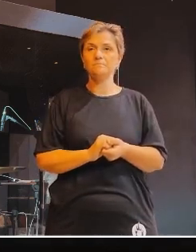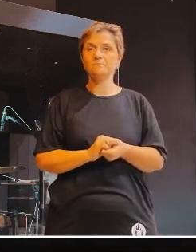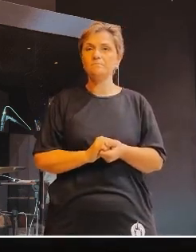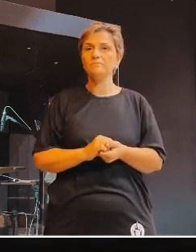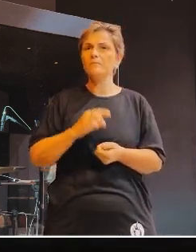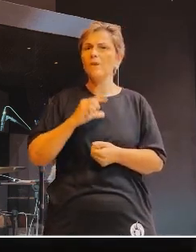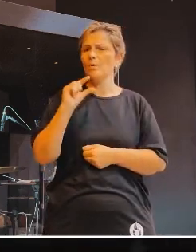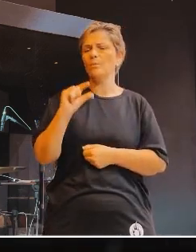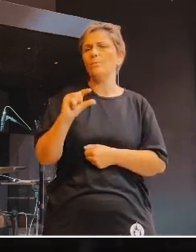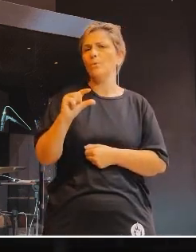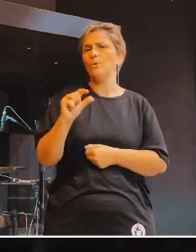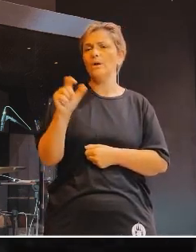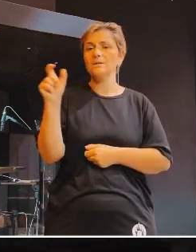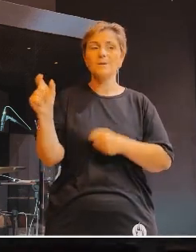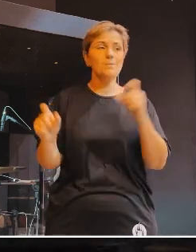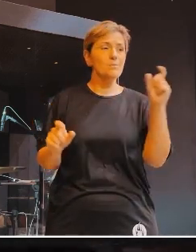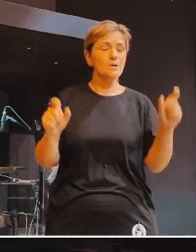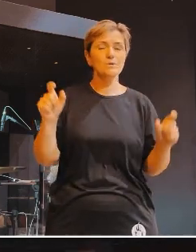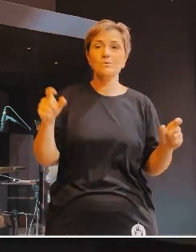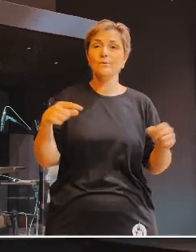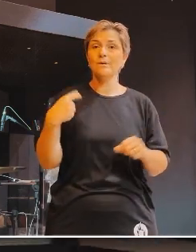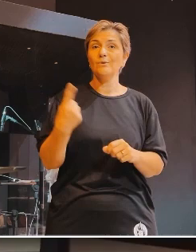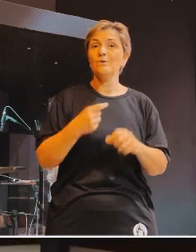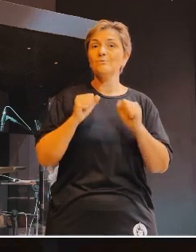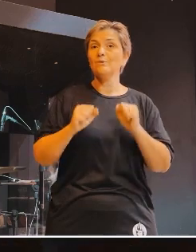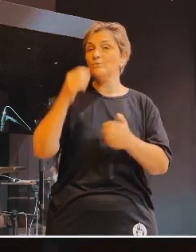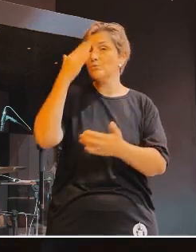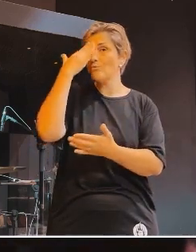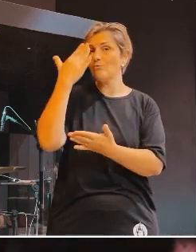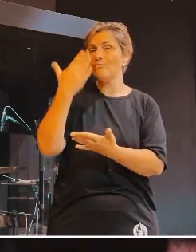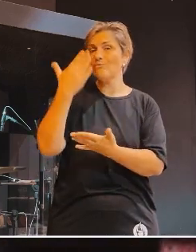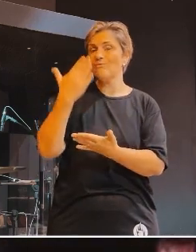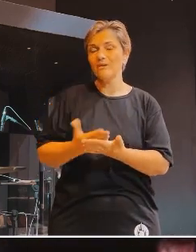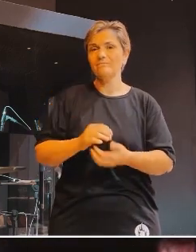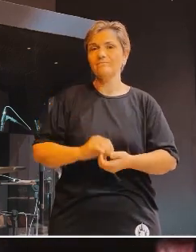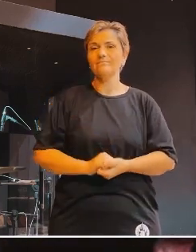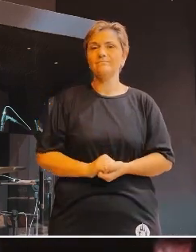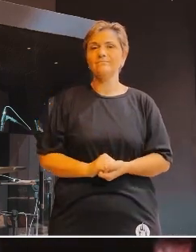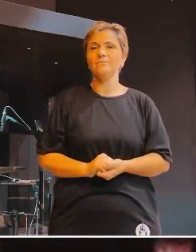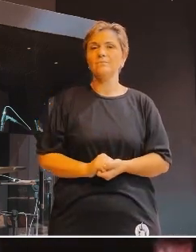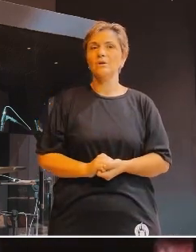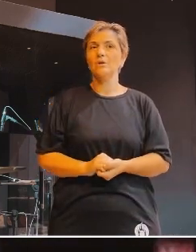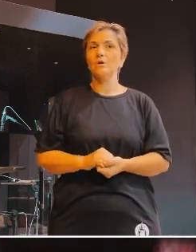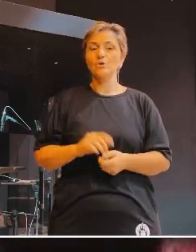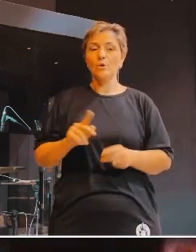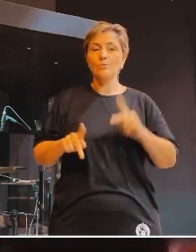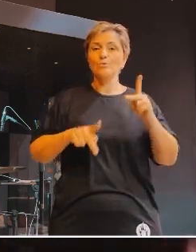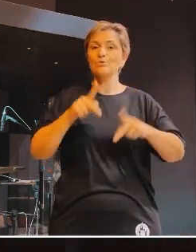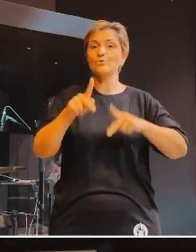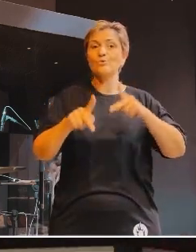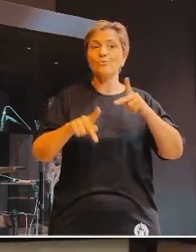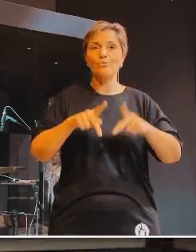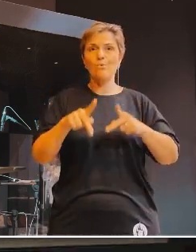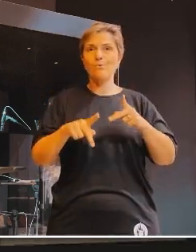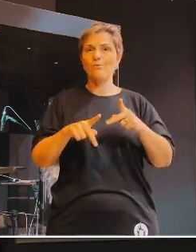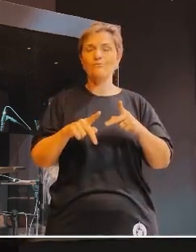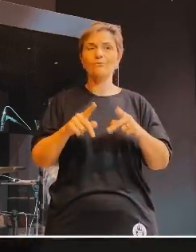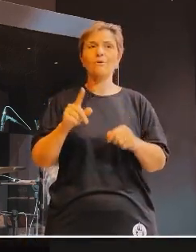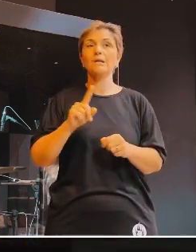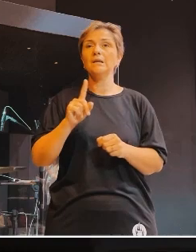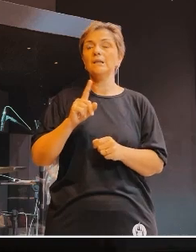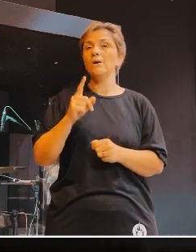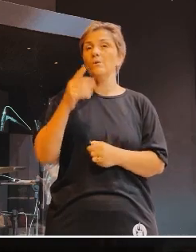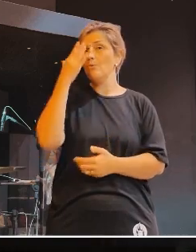São poucas as pessoas em quem nós podemos confiar. Somos um povo que anda